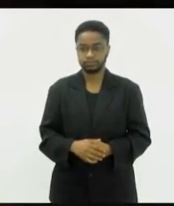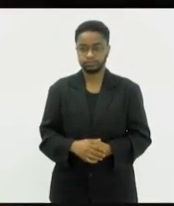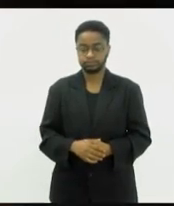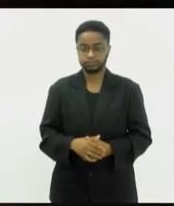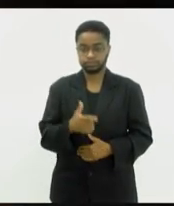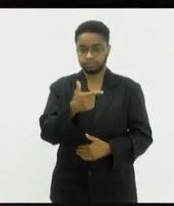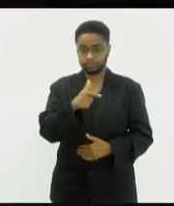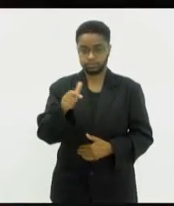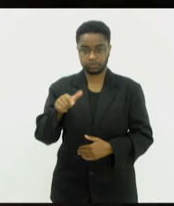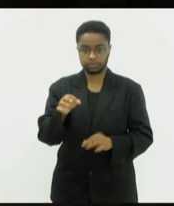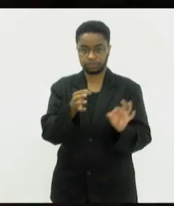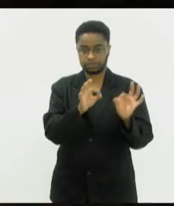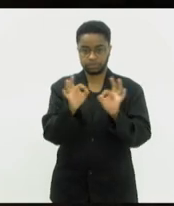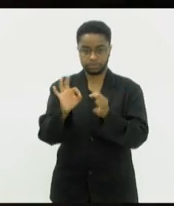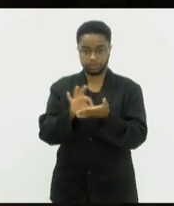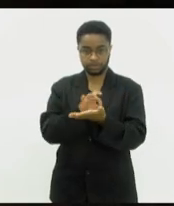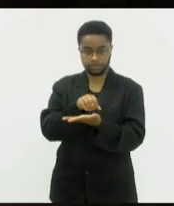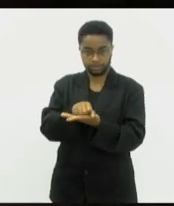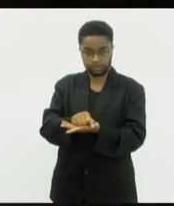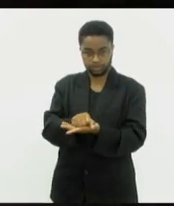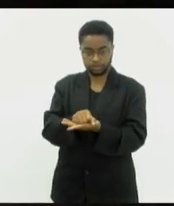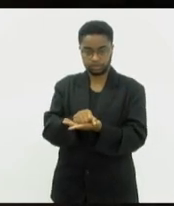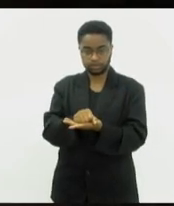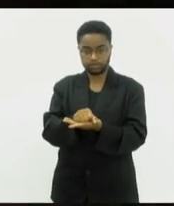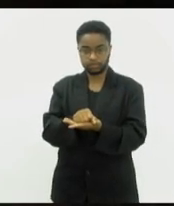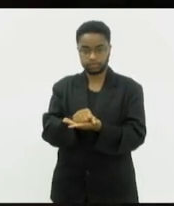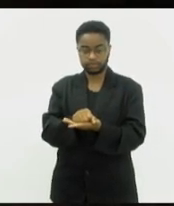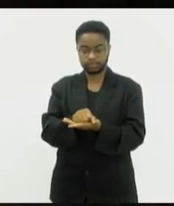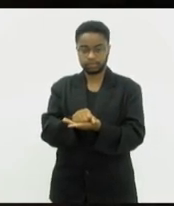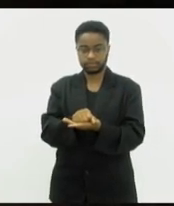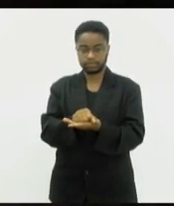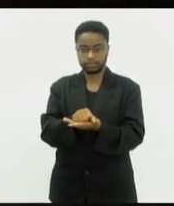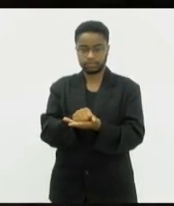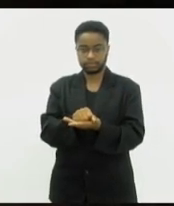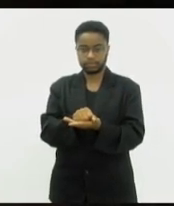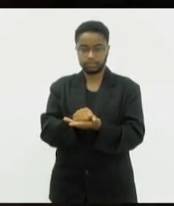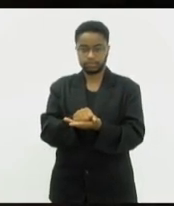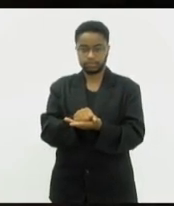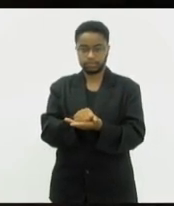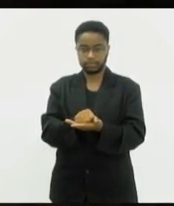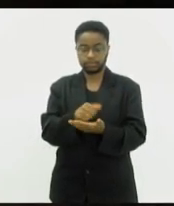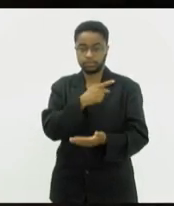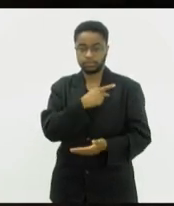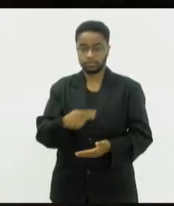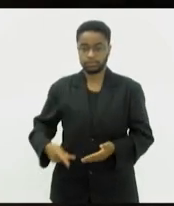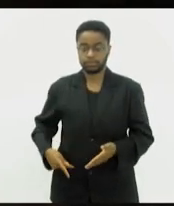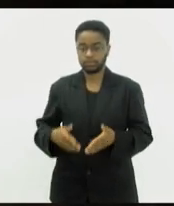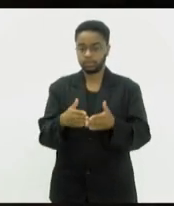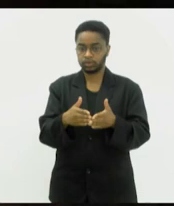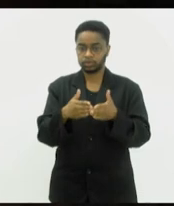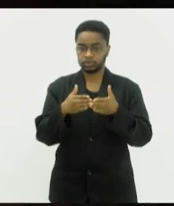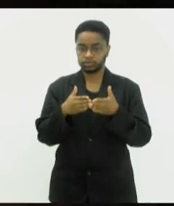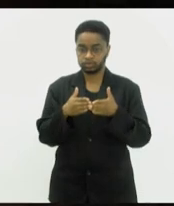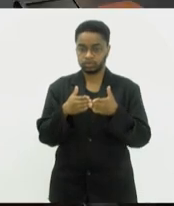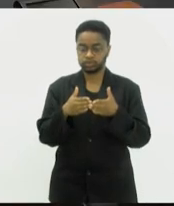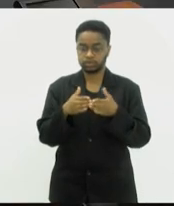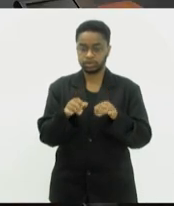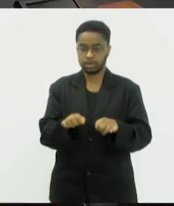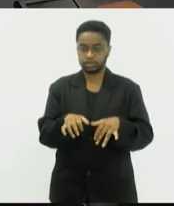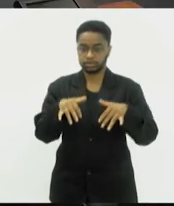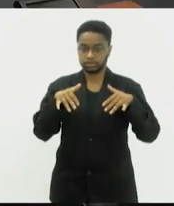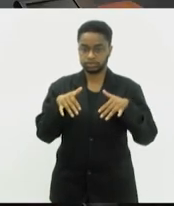Em não havendo mais oradores inscritos, está suspensa a